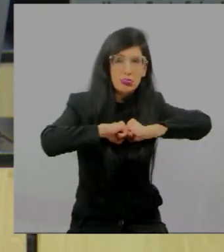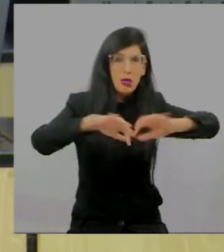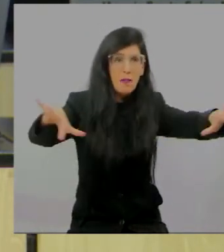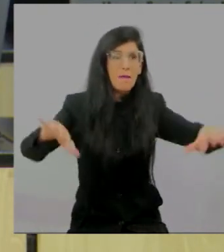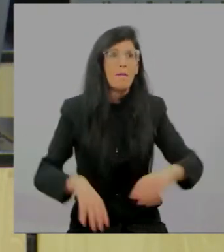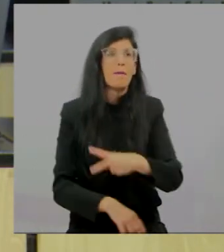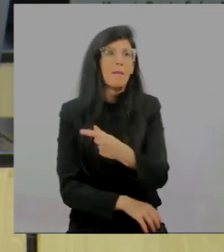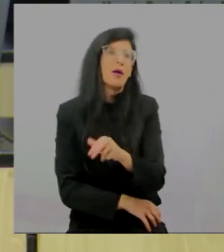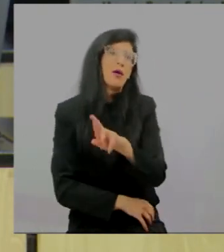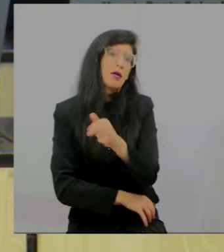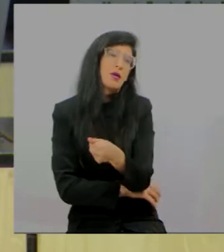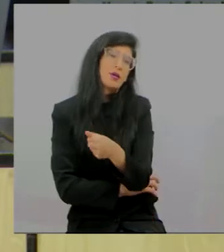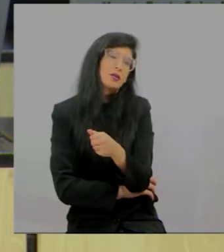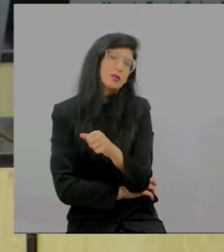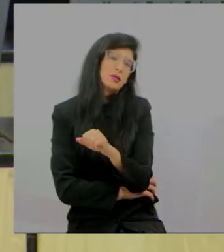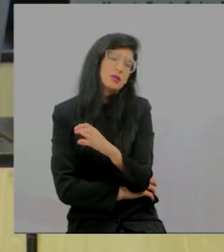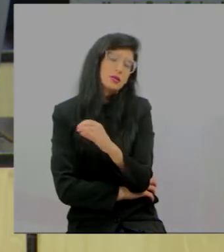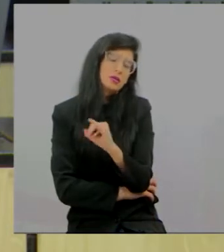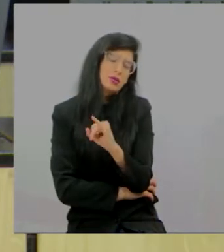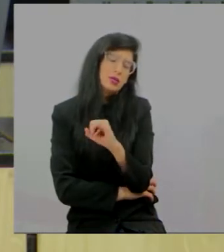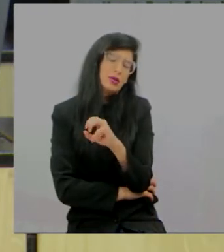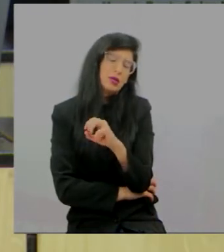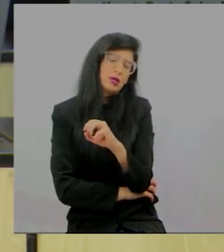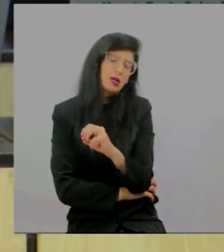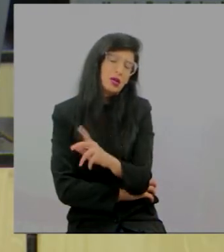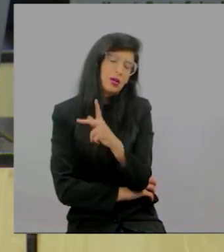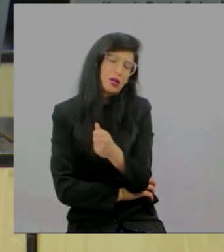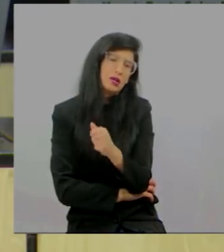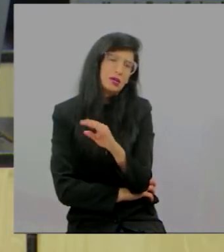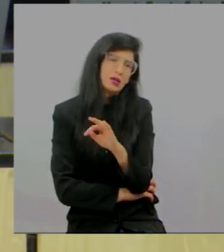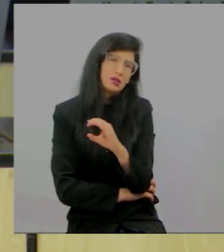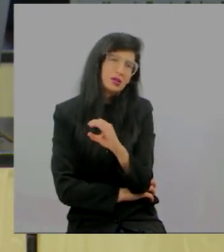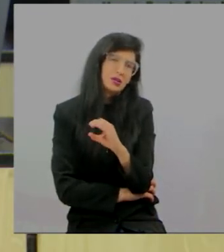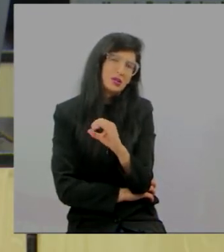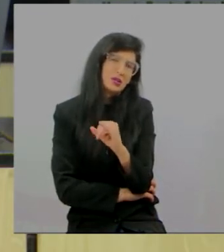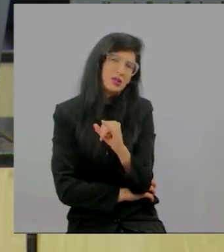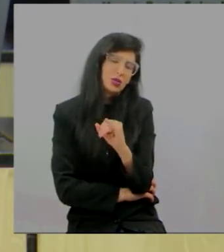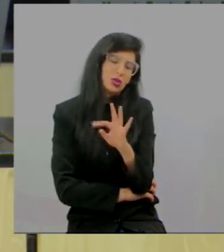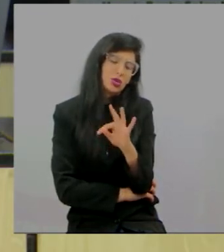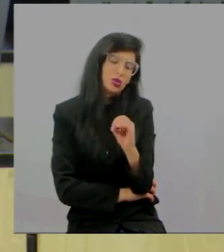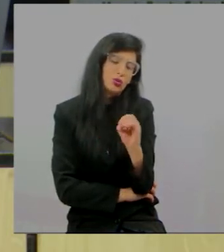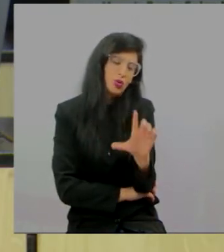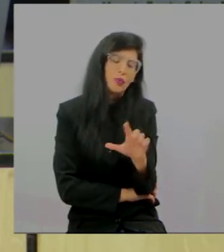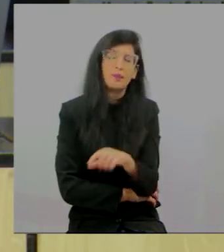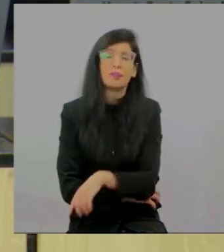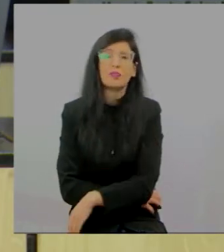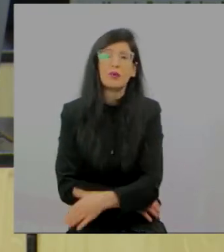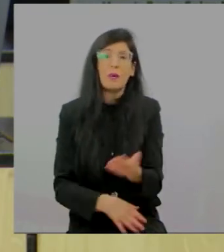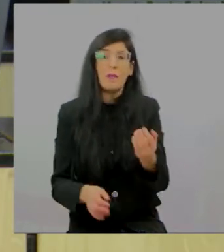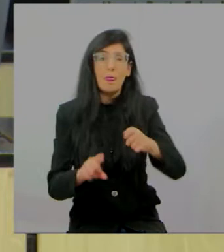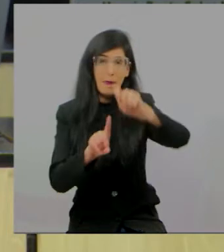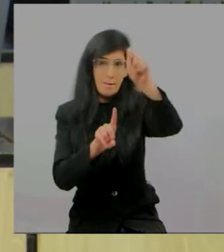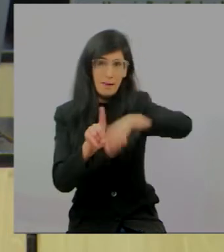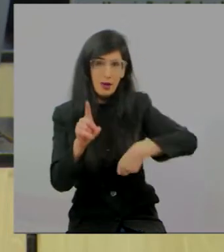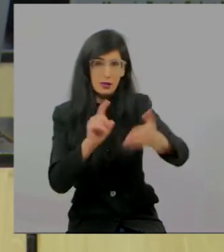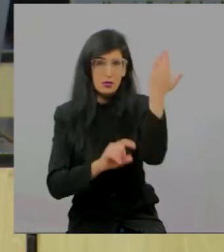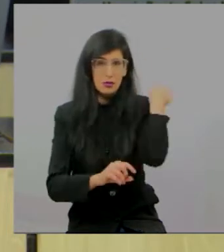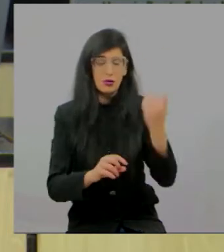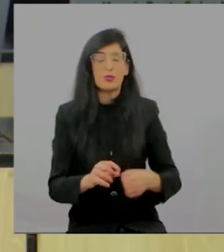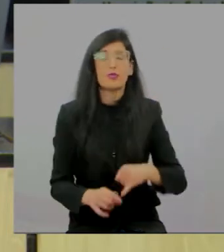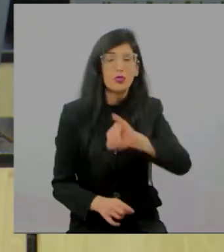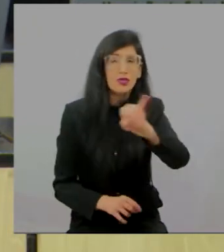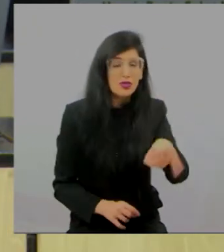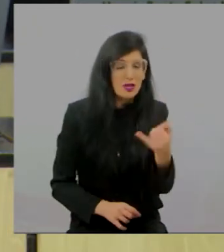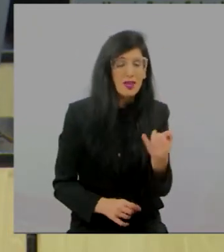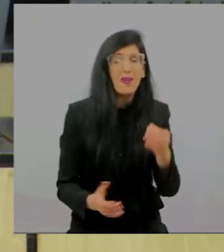paracicalcitol na farmácia de alto custo do município de Jacareí. Ocorre que desde o mês de janeiro de 2020, referido medicamento encontra-se